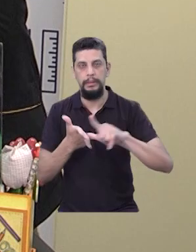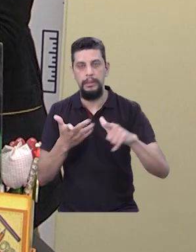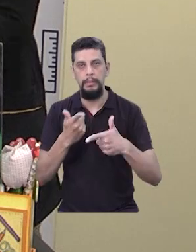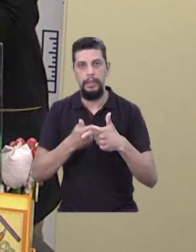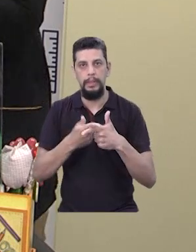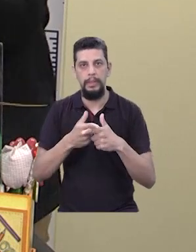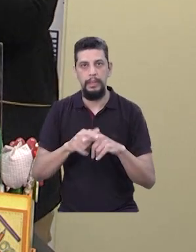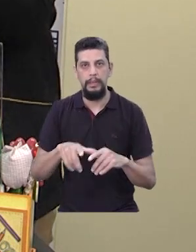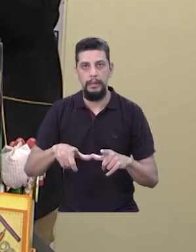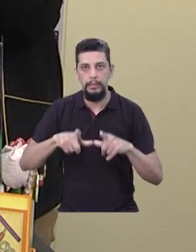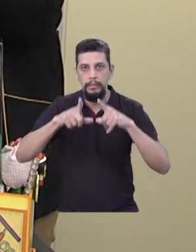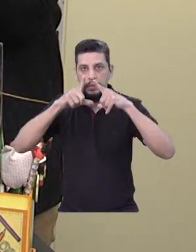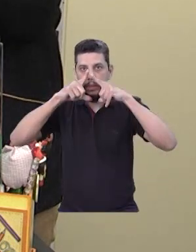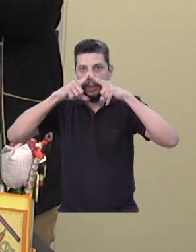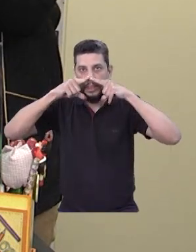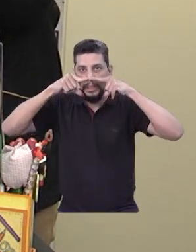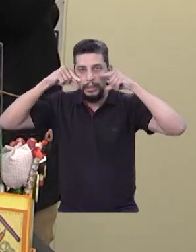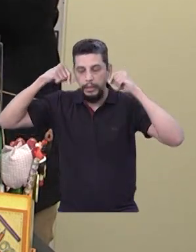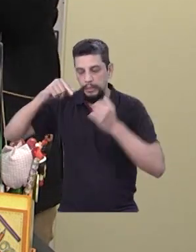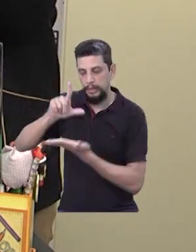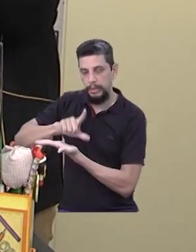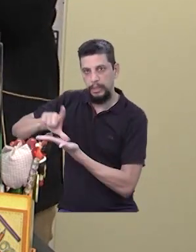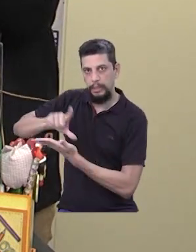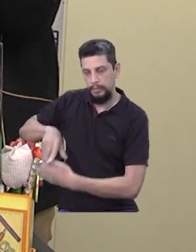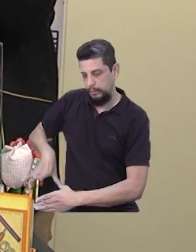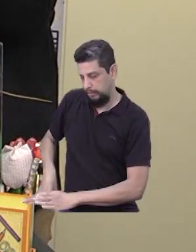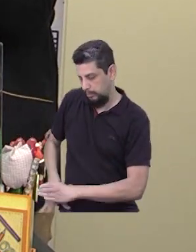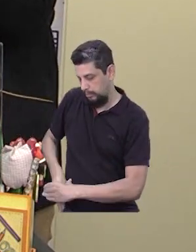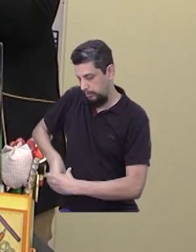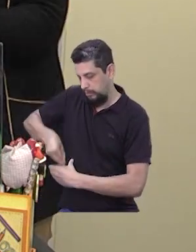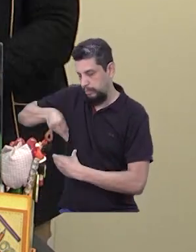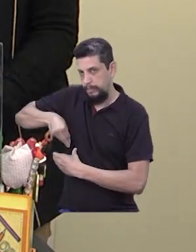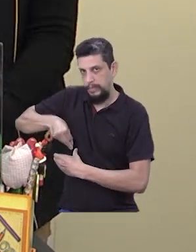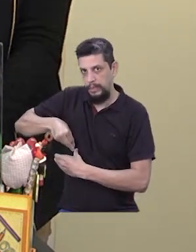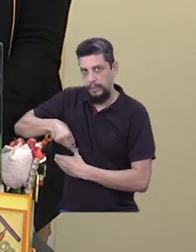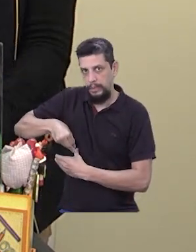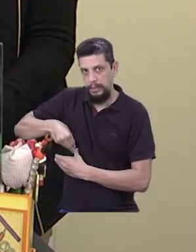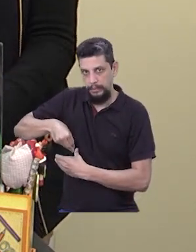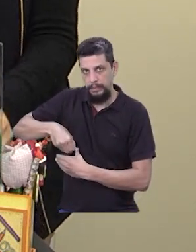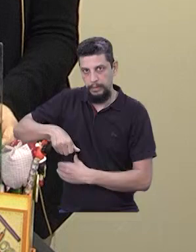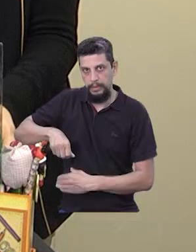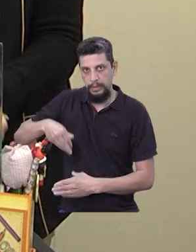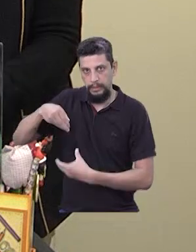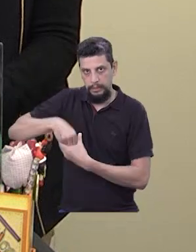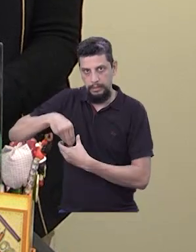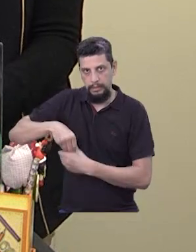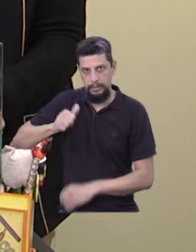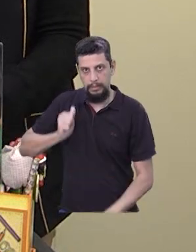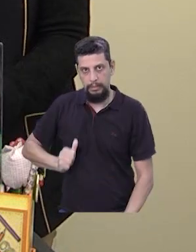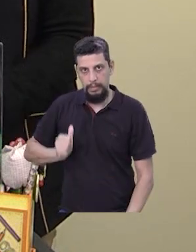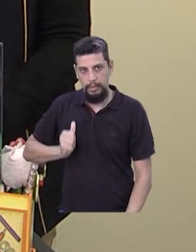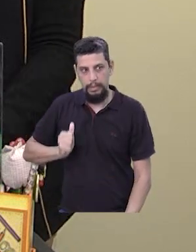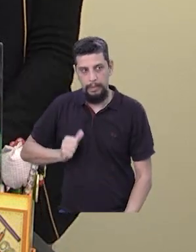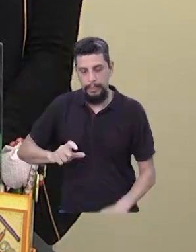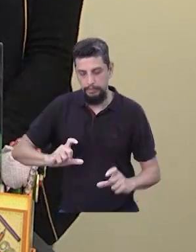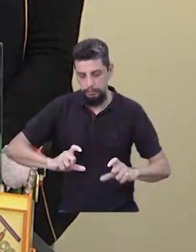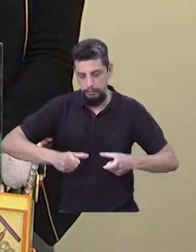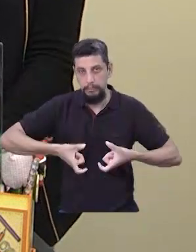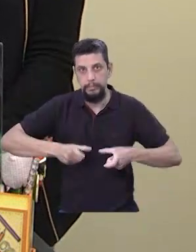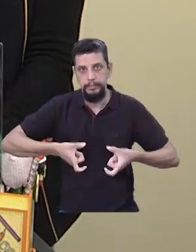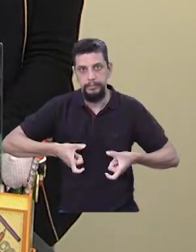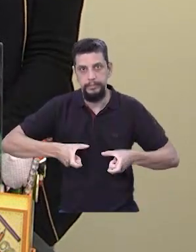gente vai pegar uma máscara limpinha que a gente trouxe no saquinho, isso, né? Dentro da bolsa. Olha lá. Vamos pegar